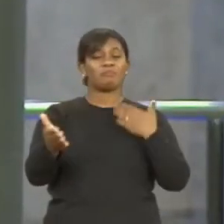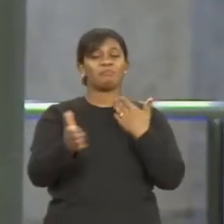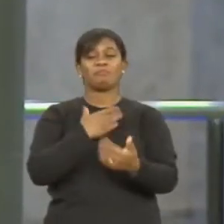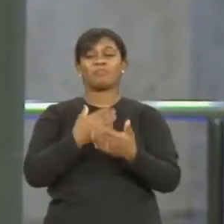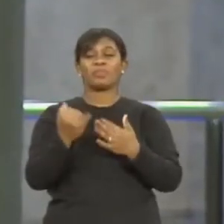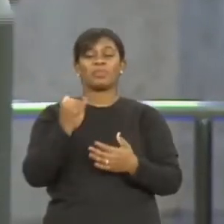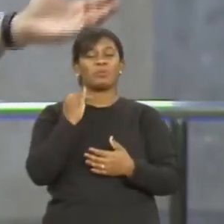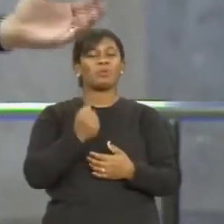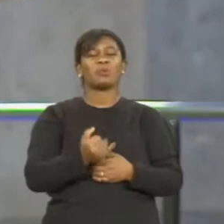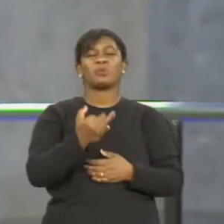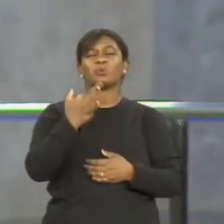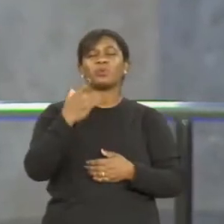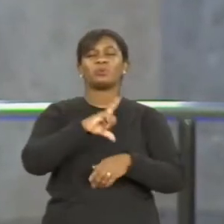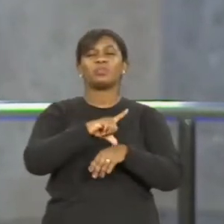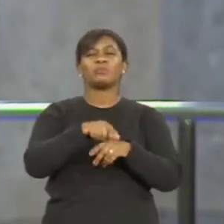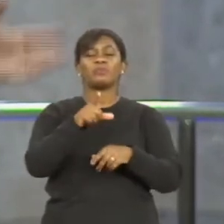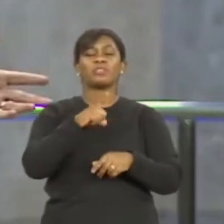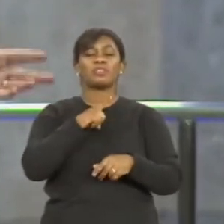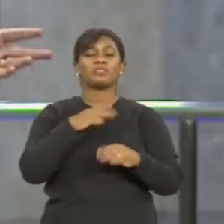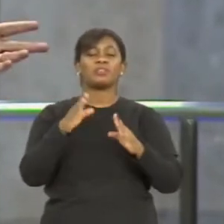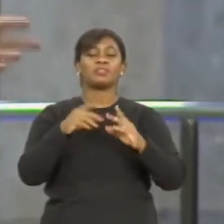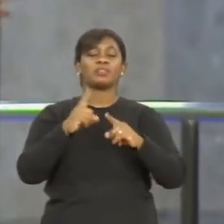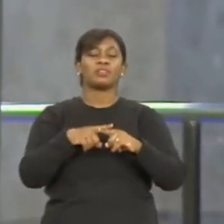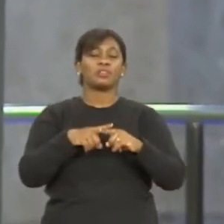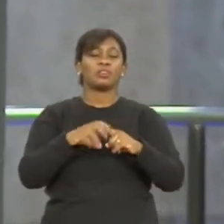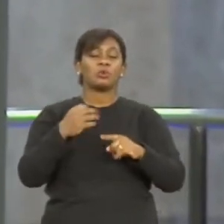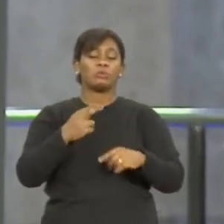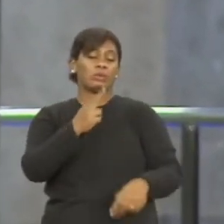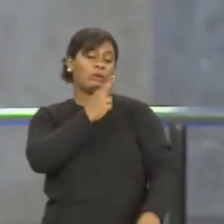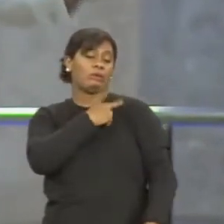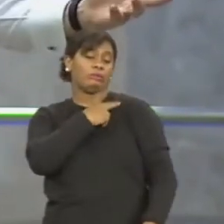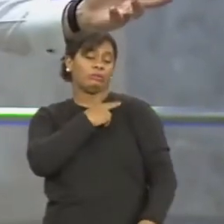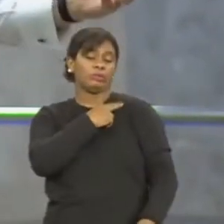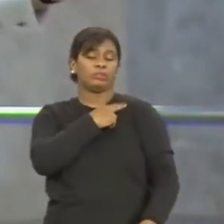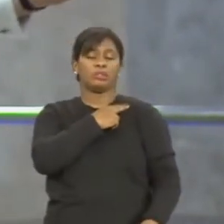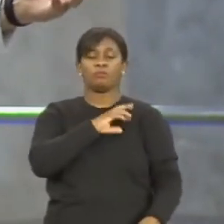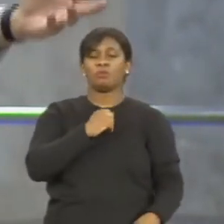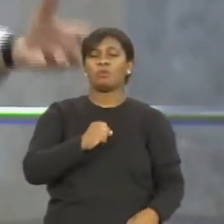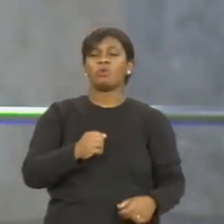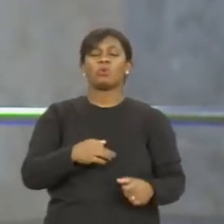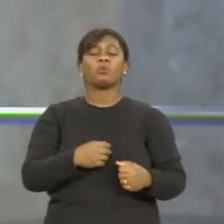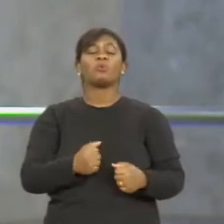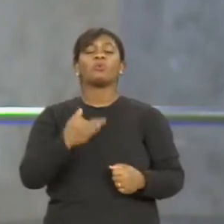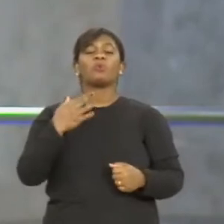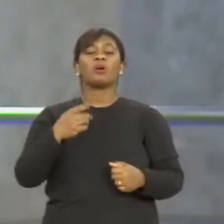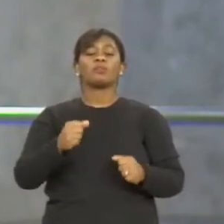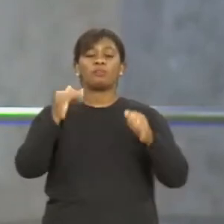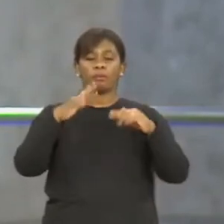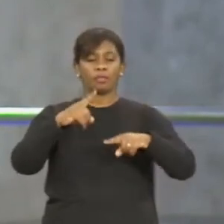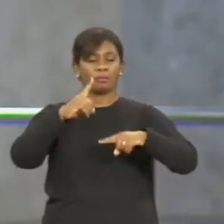tempo você tem de igreja, ou título que você tem, ou quantas bênçãos você já alcançou, quando você não tem